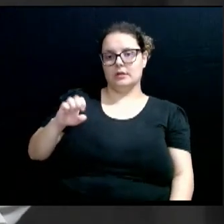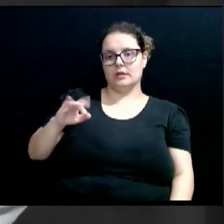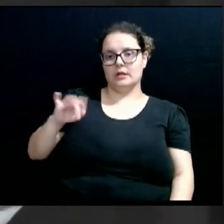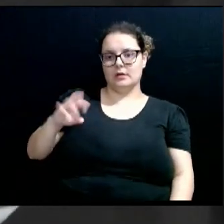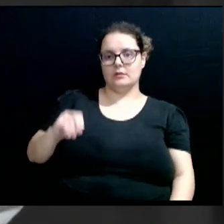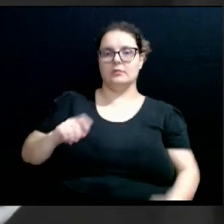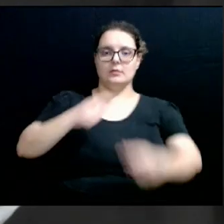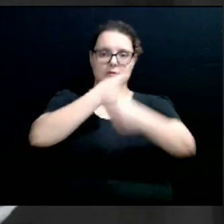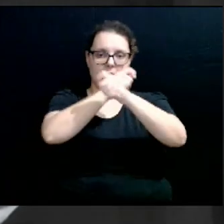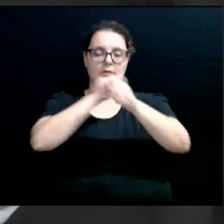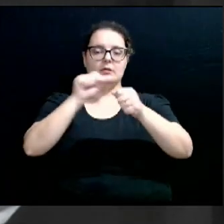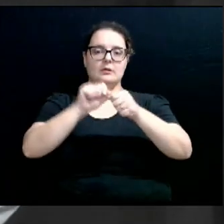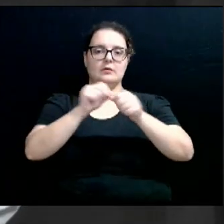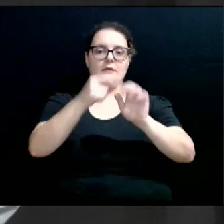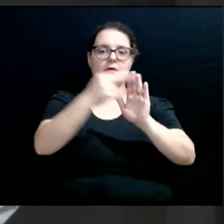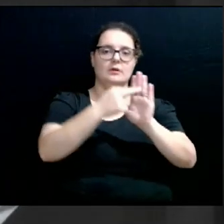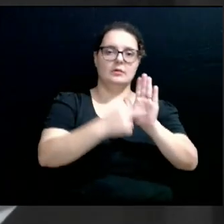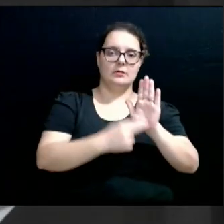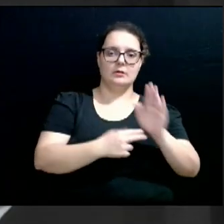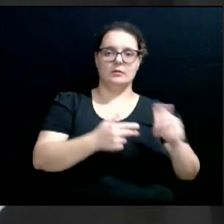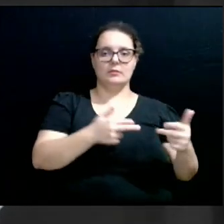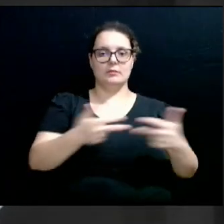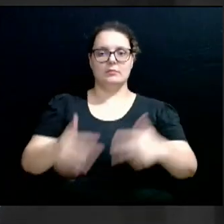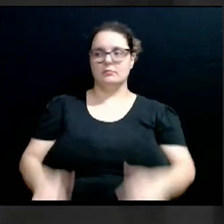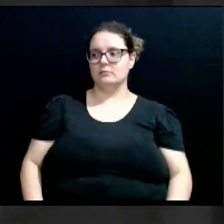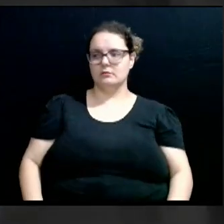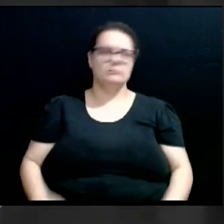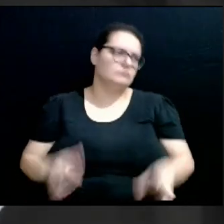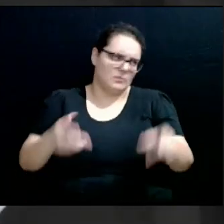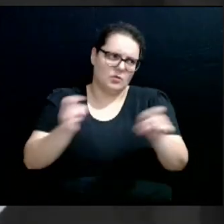e do padrão. Ela falou, já está tudo montada.